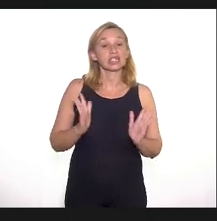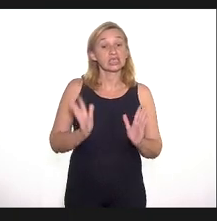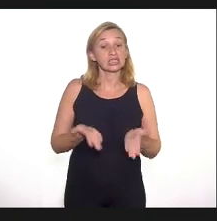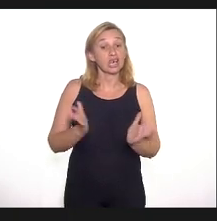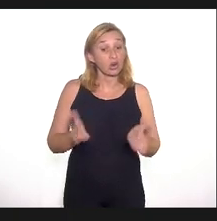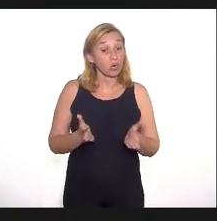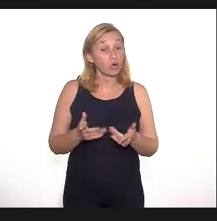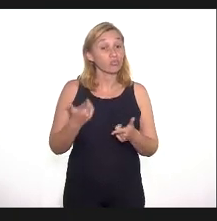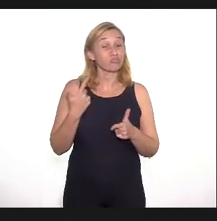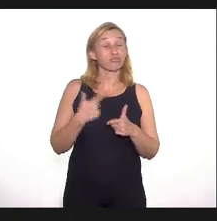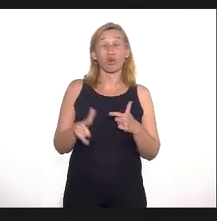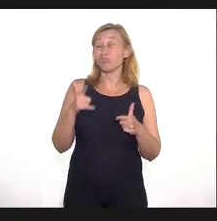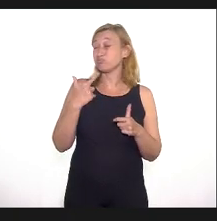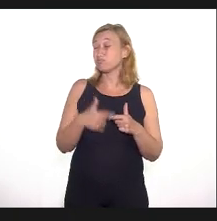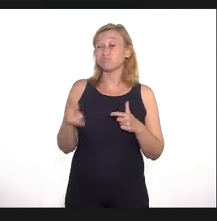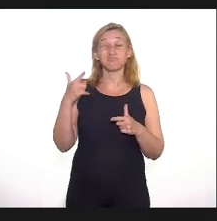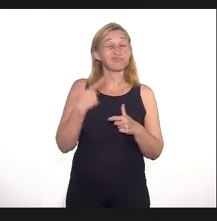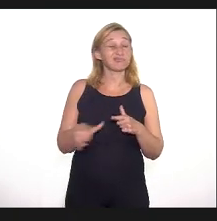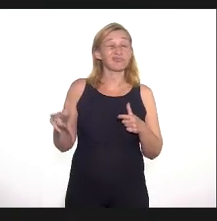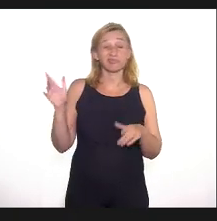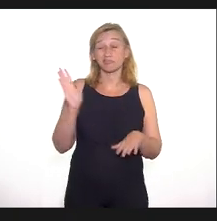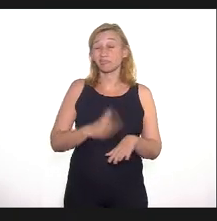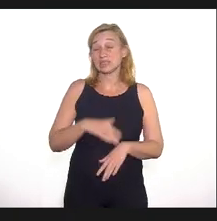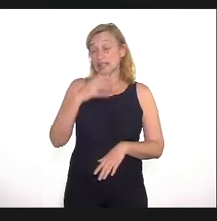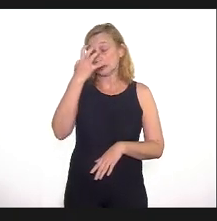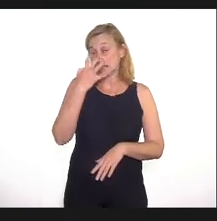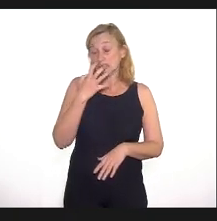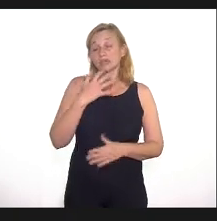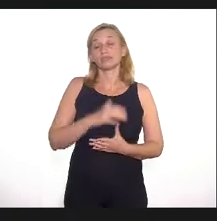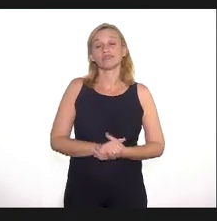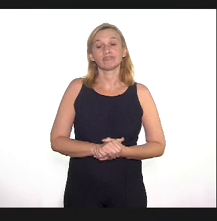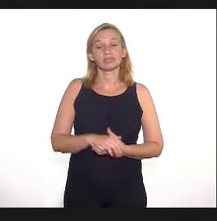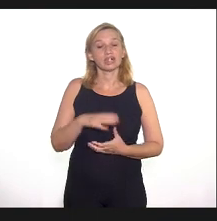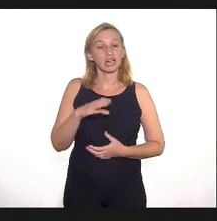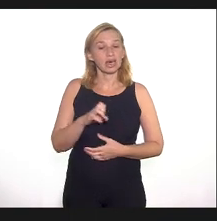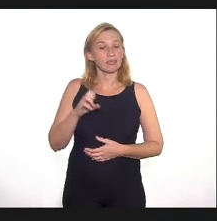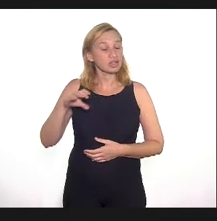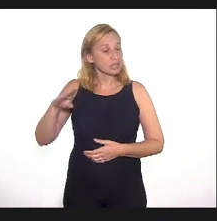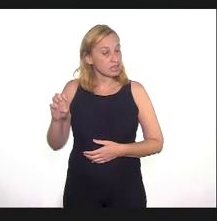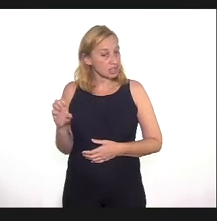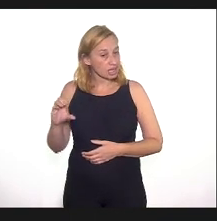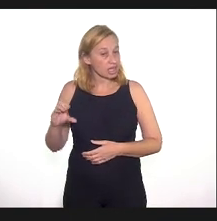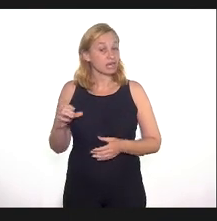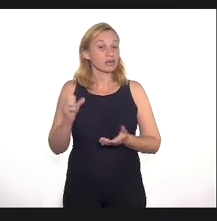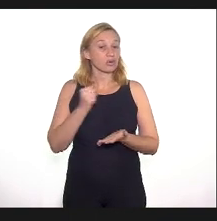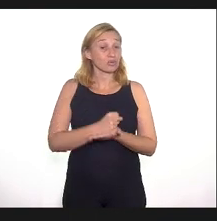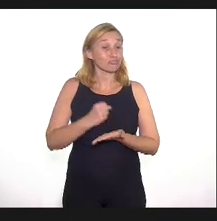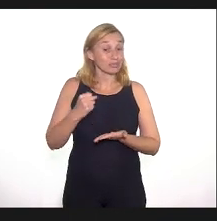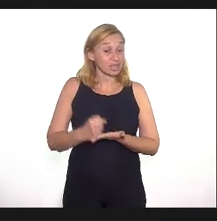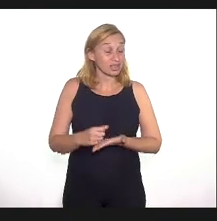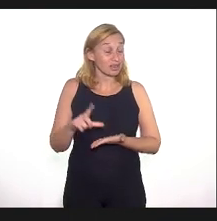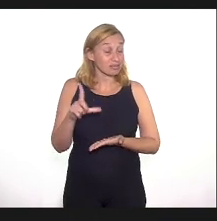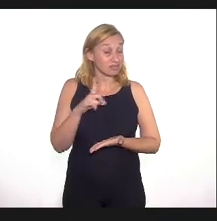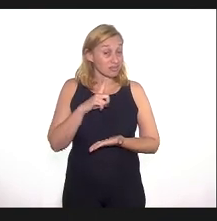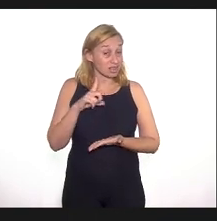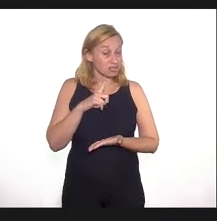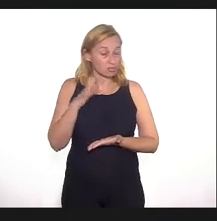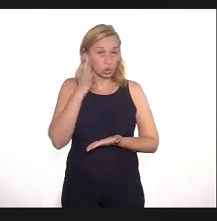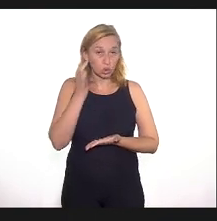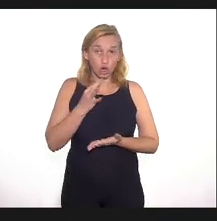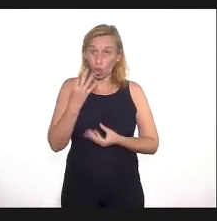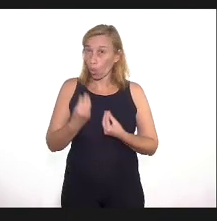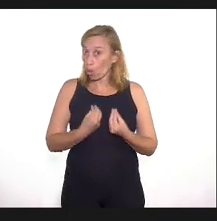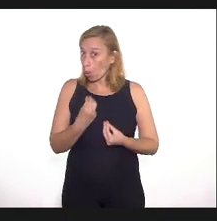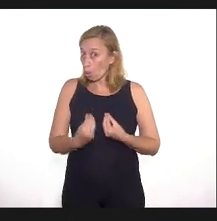estamos com um problema muito mais sério, né? A EBSER tem contratado, de forma eu não sei como,